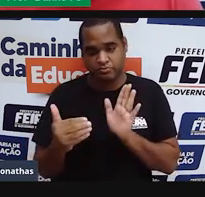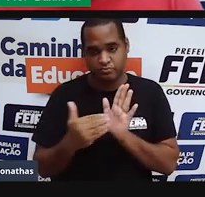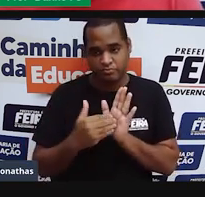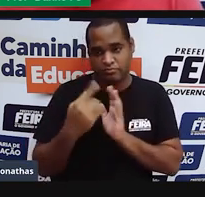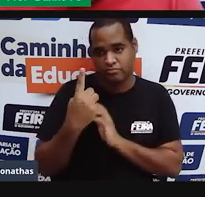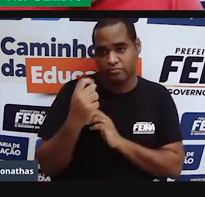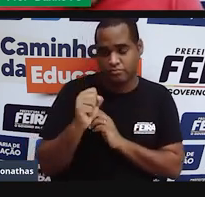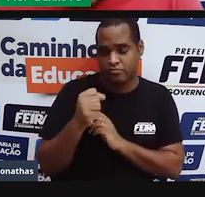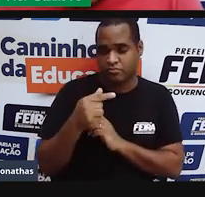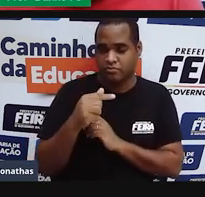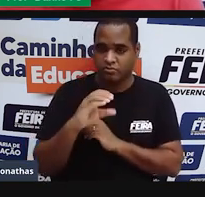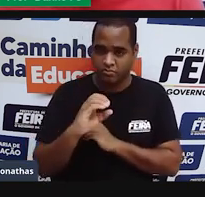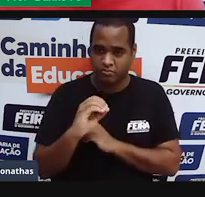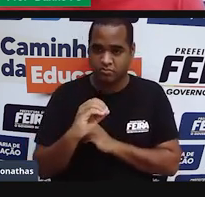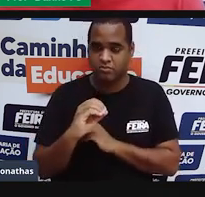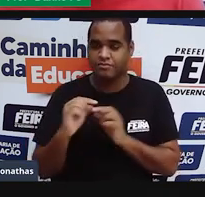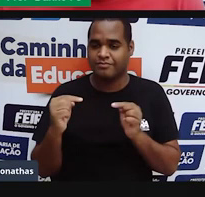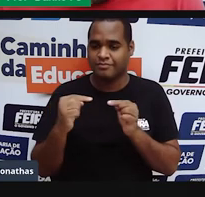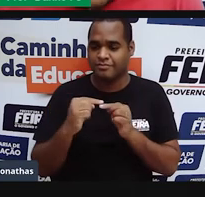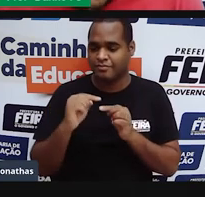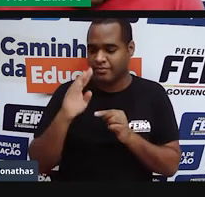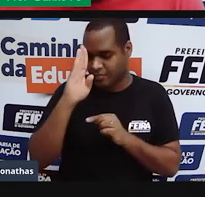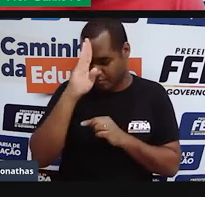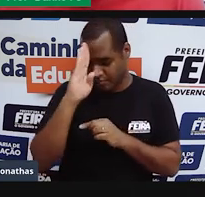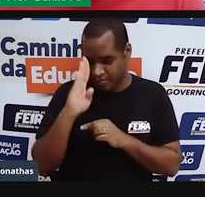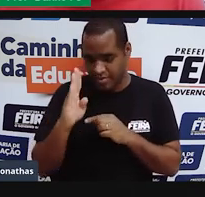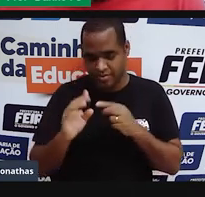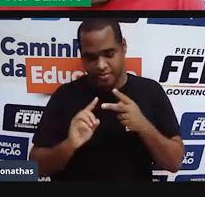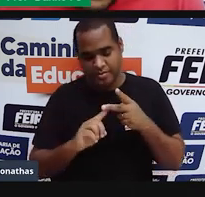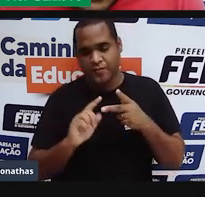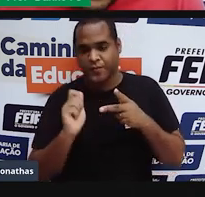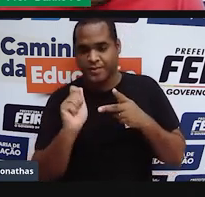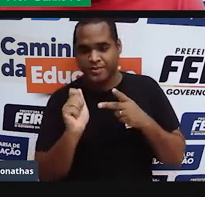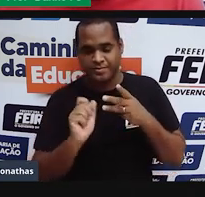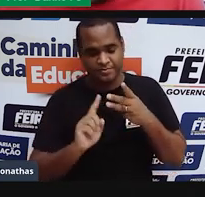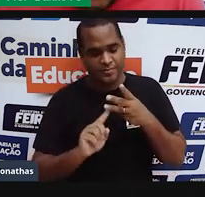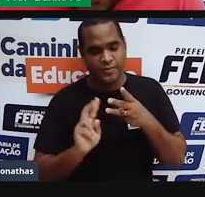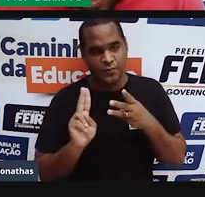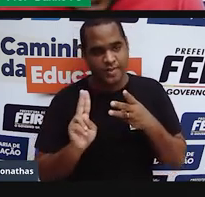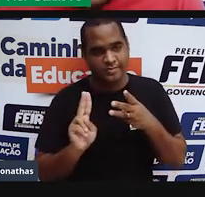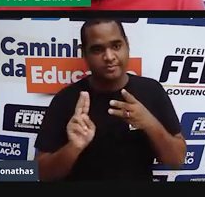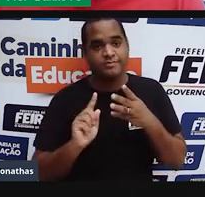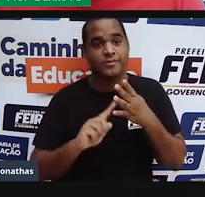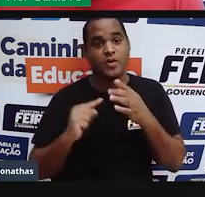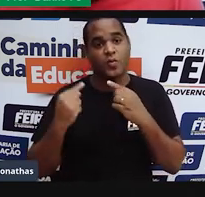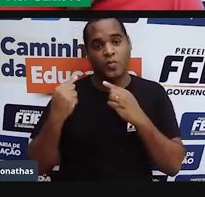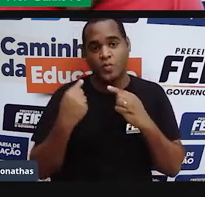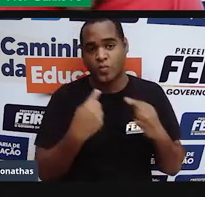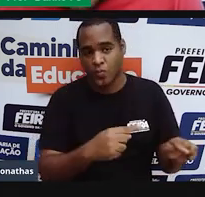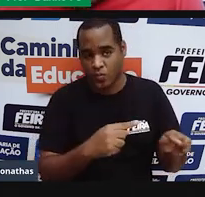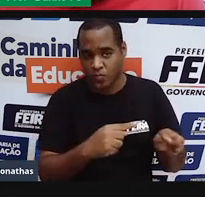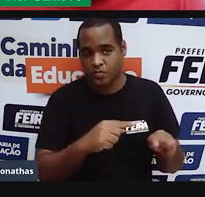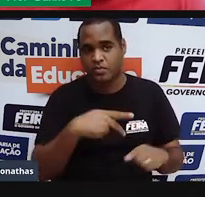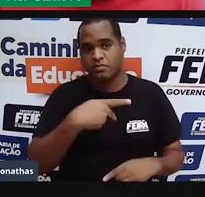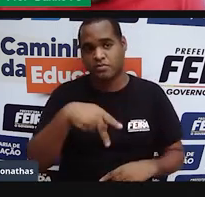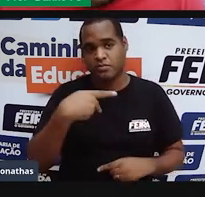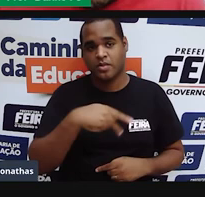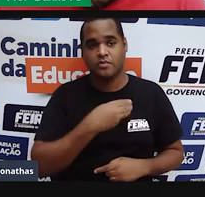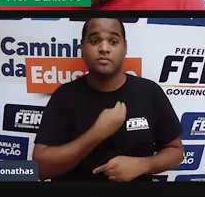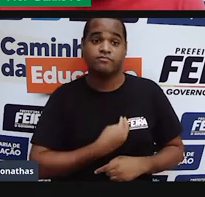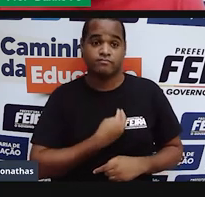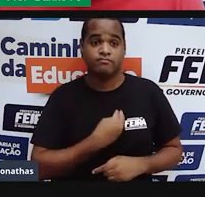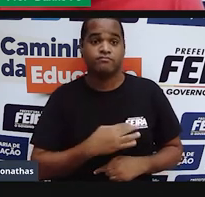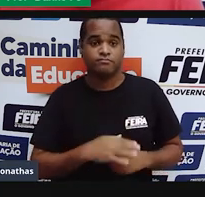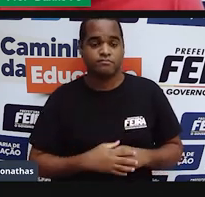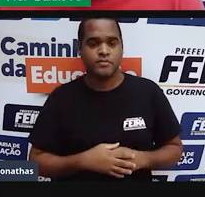1864 e 1870, opondo Brasil, Argentina e Uruguai contra o Paraguai. Essa guerra